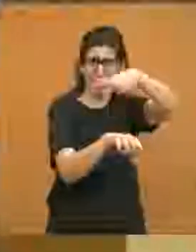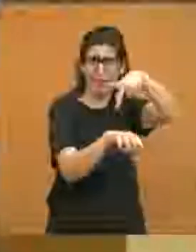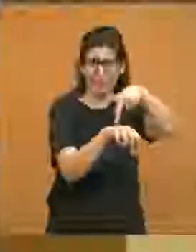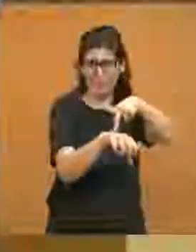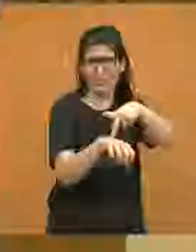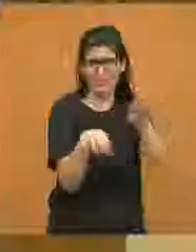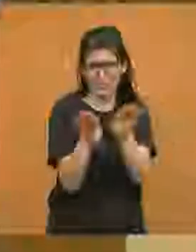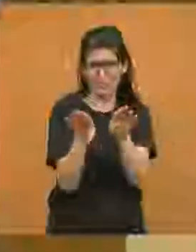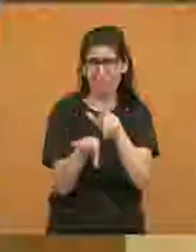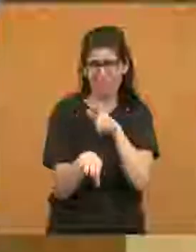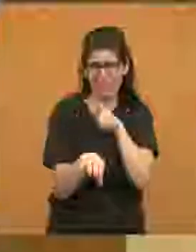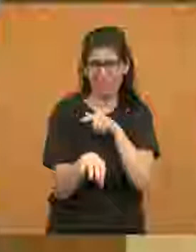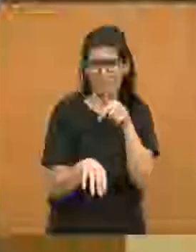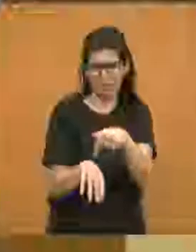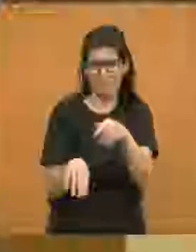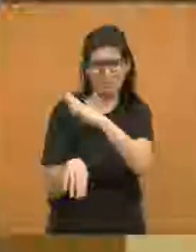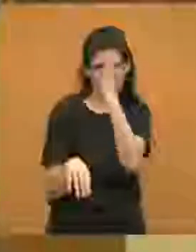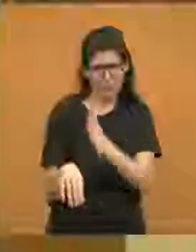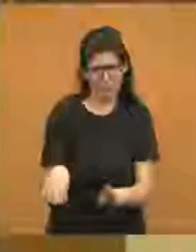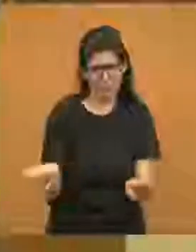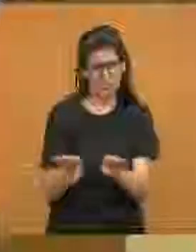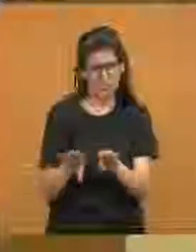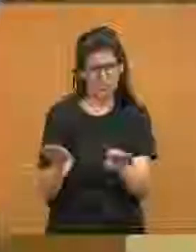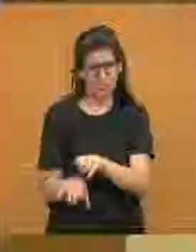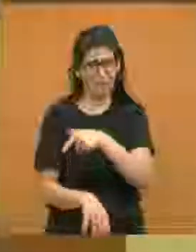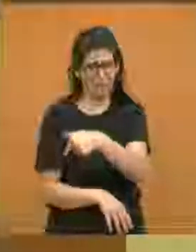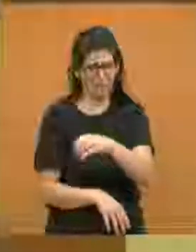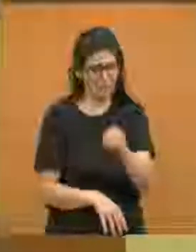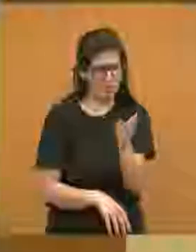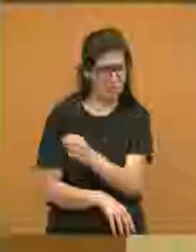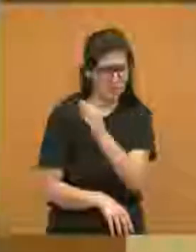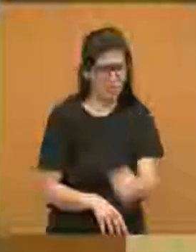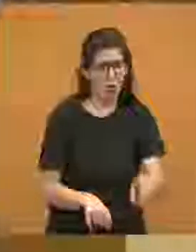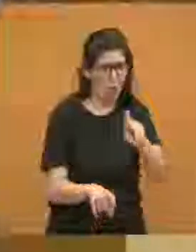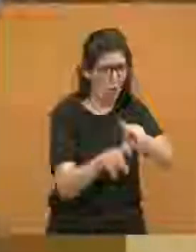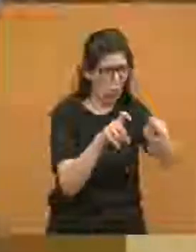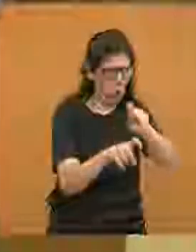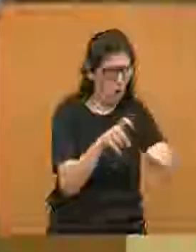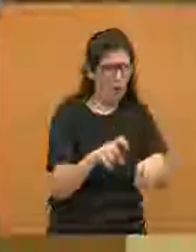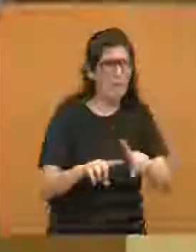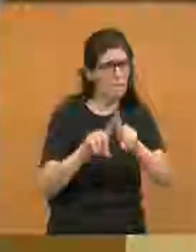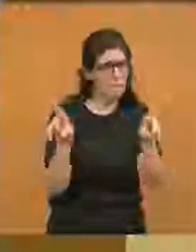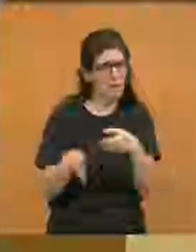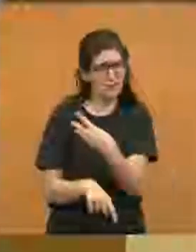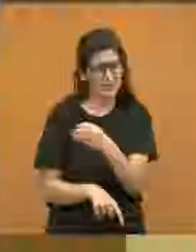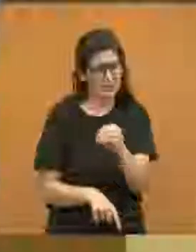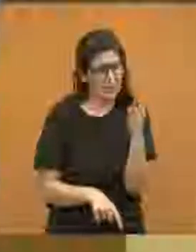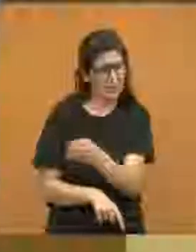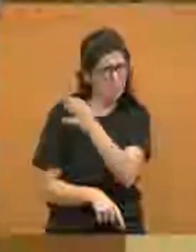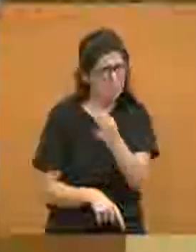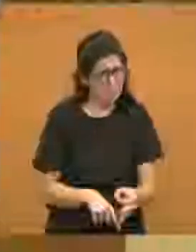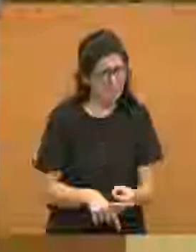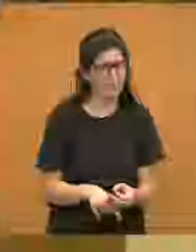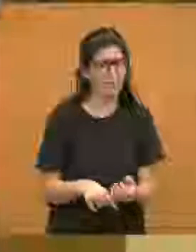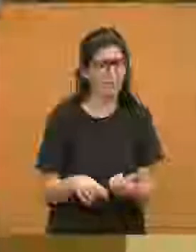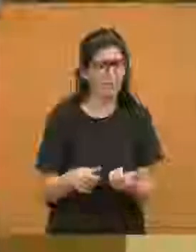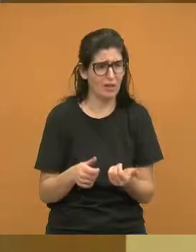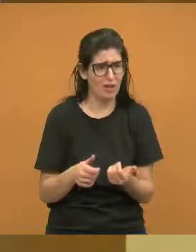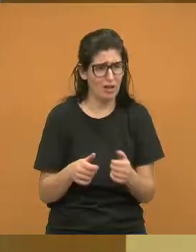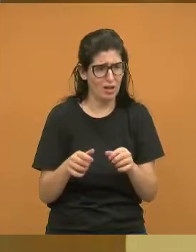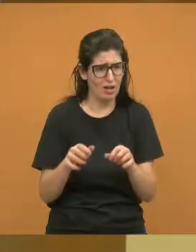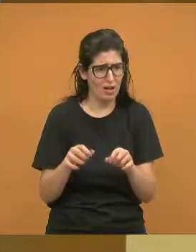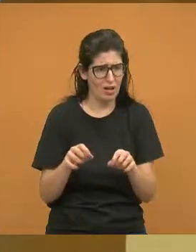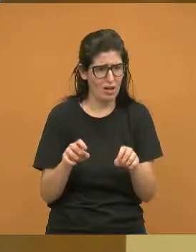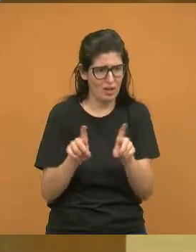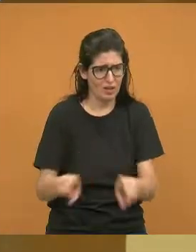nossas crianças. 70% é de estupro, mas tem também esses outros 30% que são